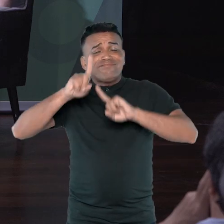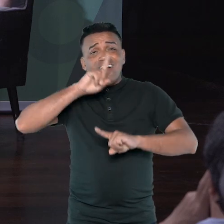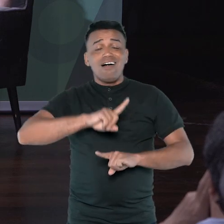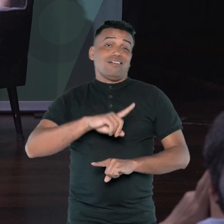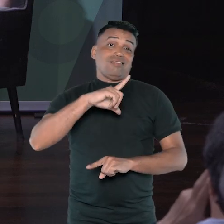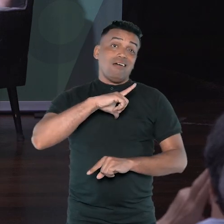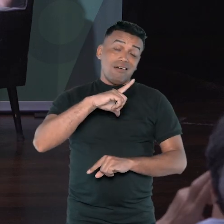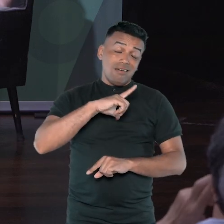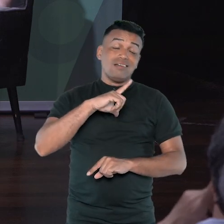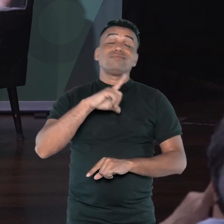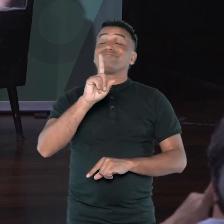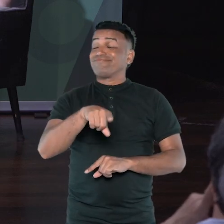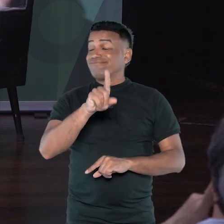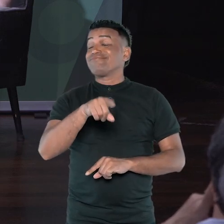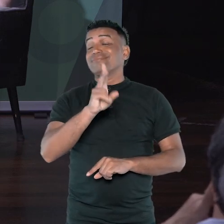de alguma forma.